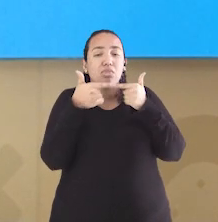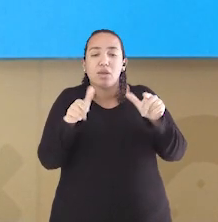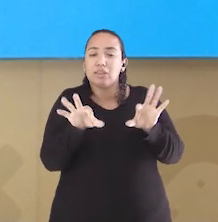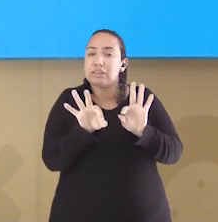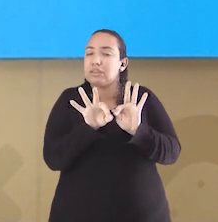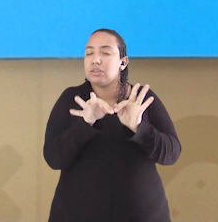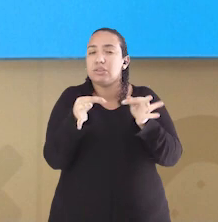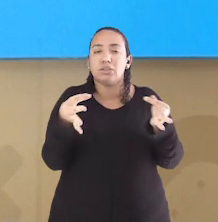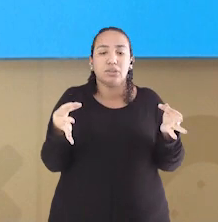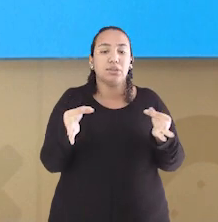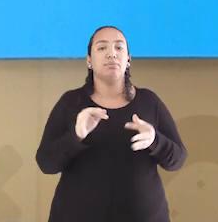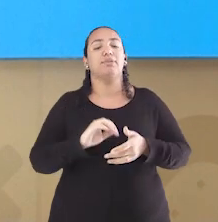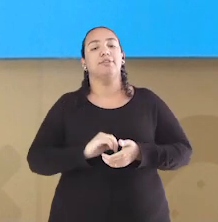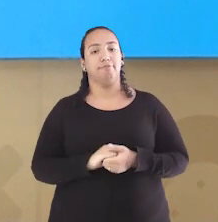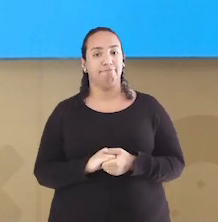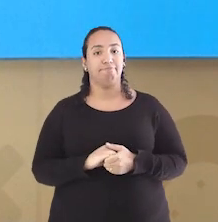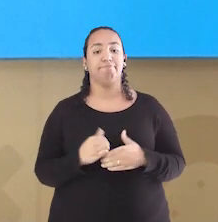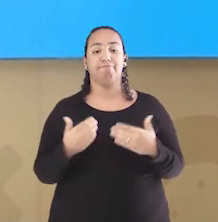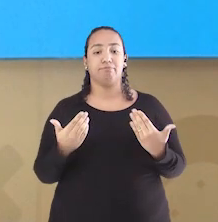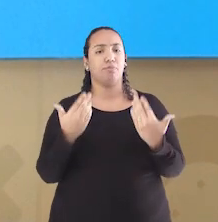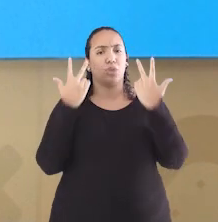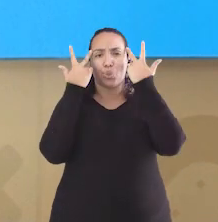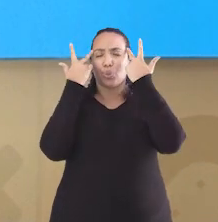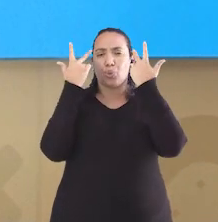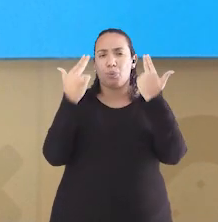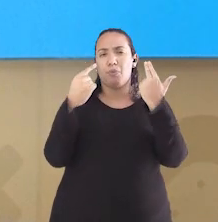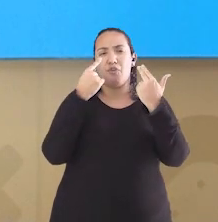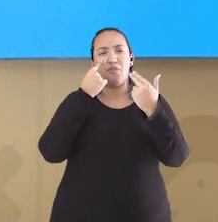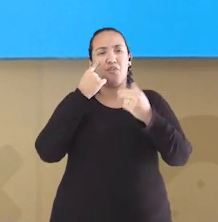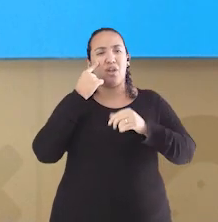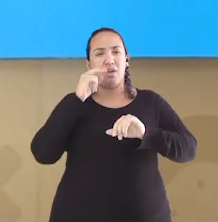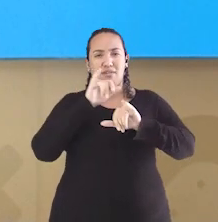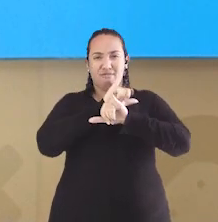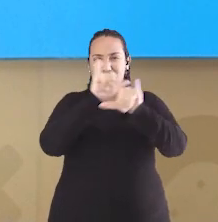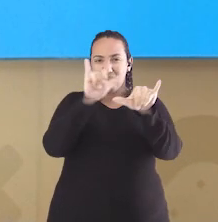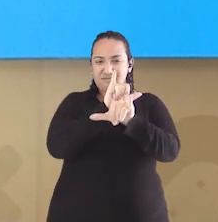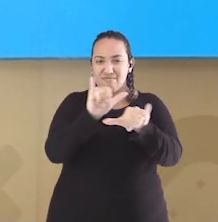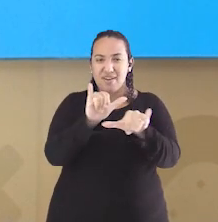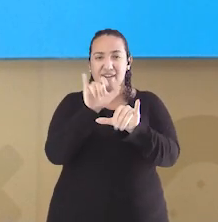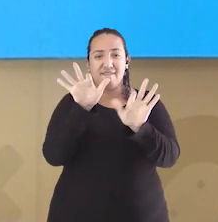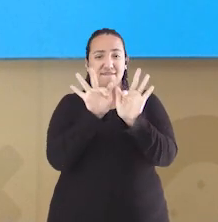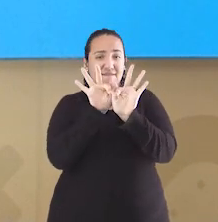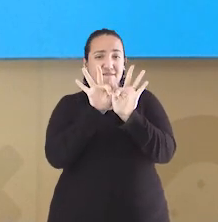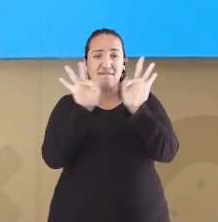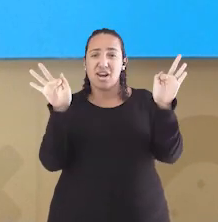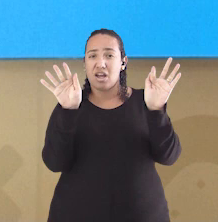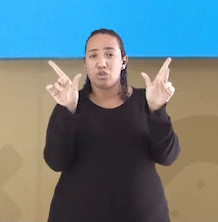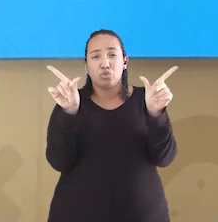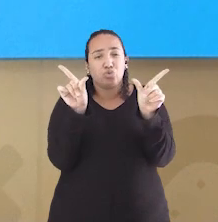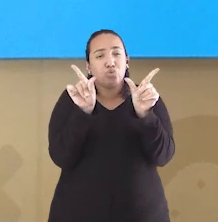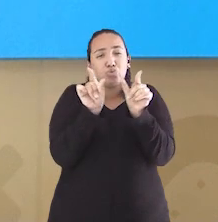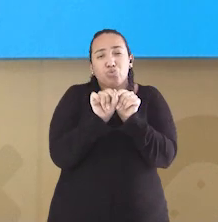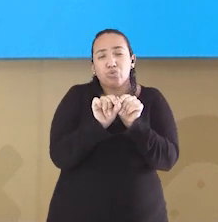uma linguagem bem simples. É comum que anúncios sejam formados apenas por frases curtas, escritos em uma linguagem